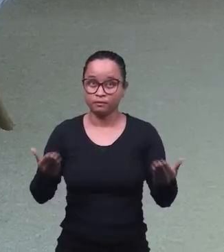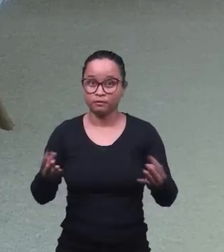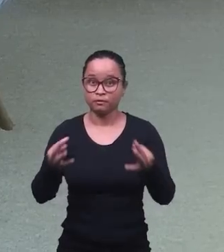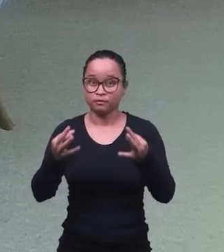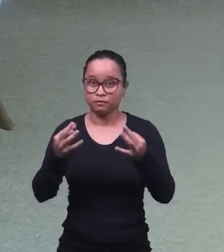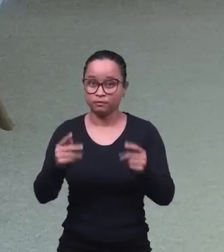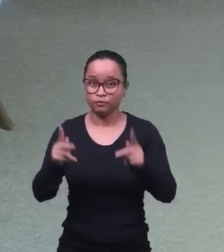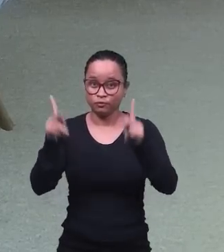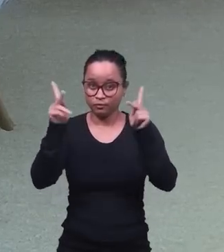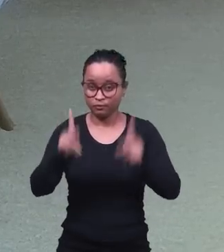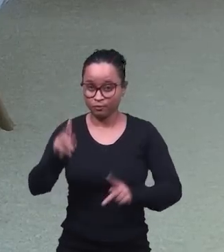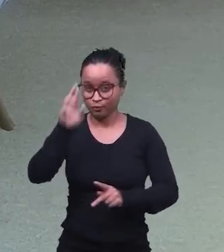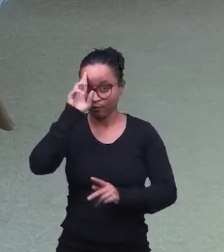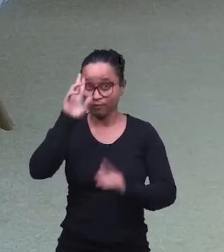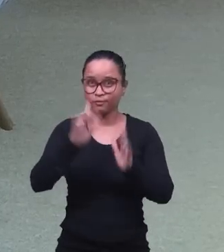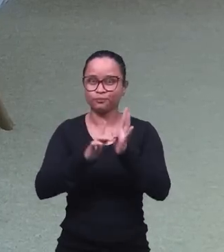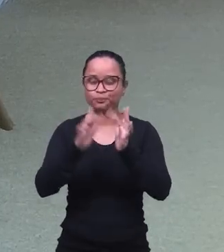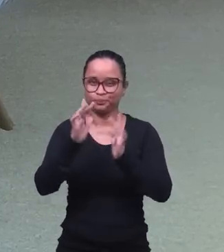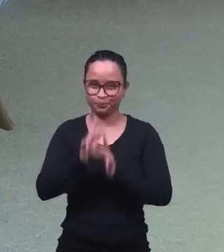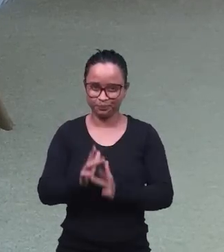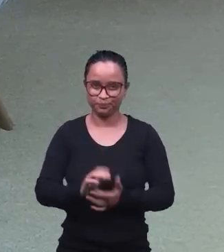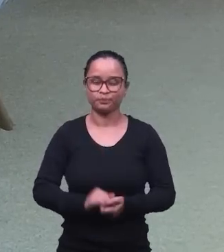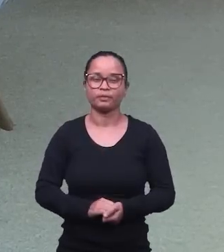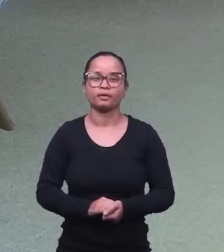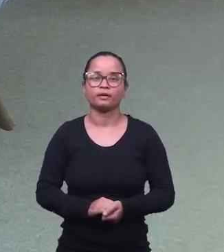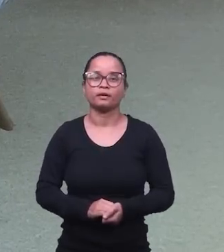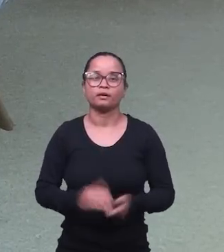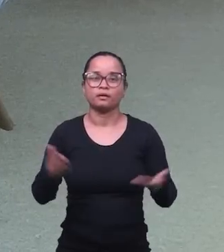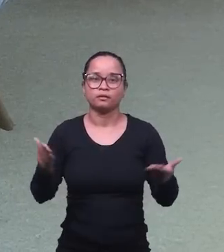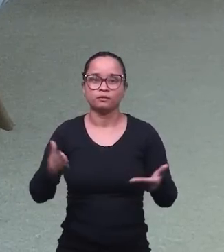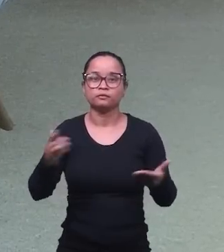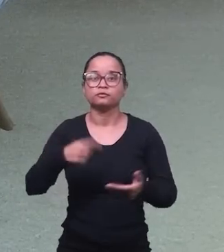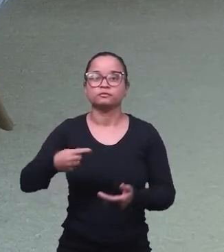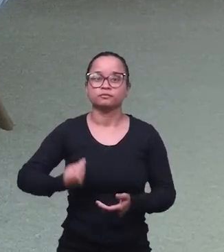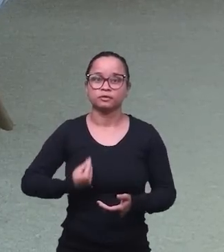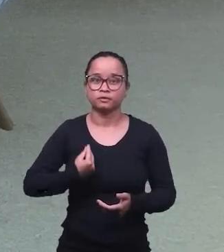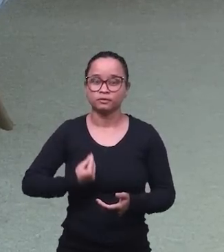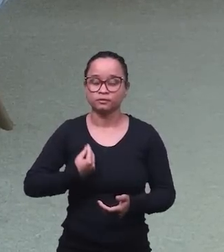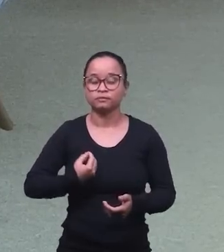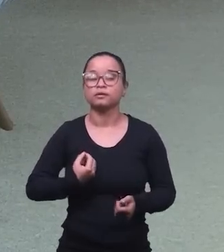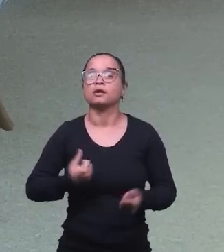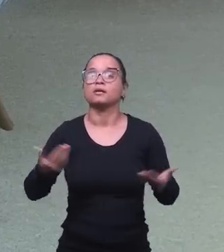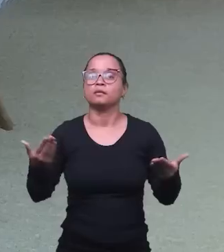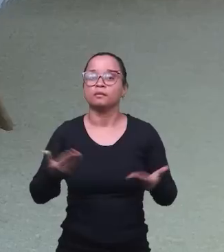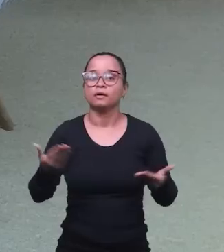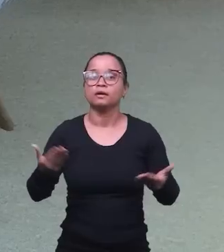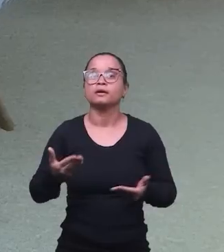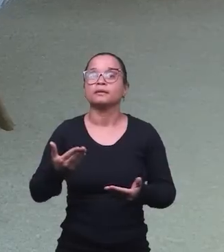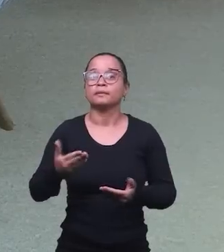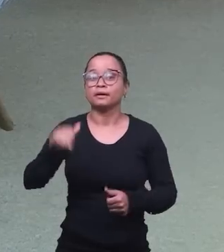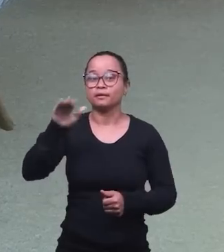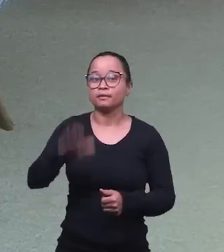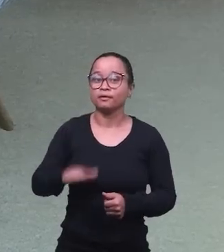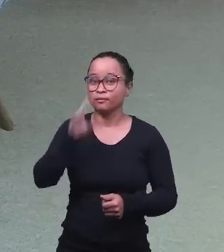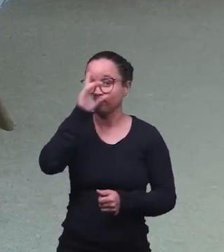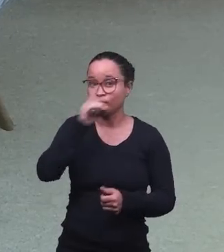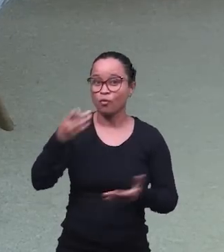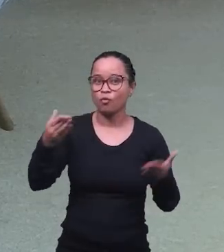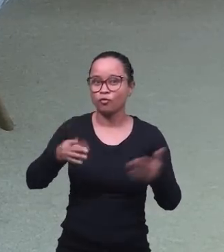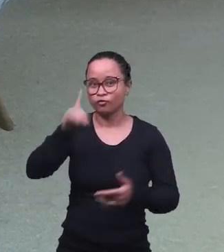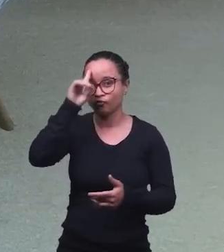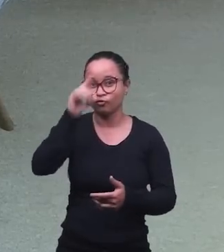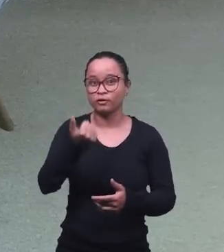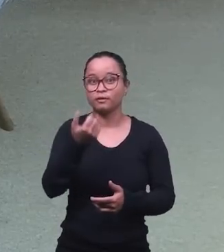Nós queremos saudar a todos com a paz do Senhor Jesus. Estamos aqui para o nosso programa das tardes de domingo, hoje, dia